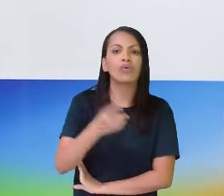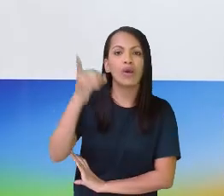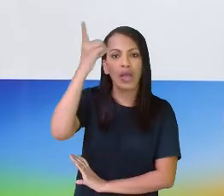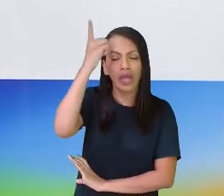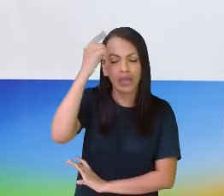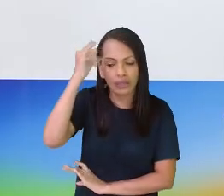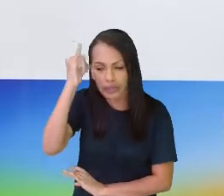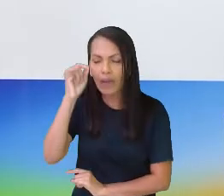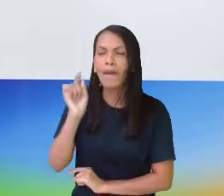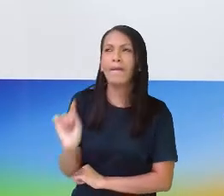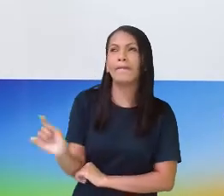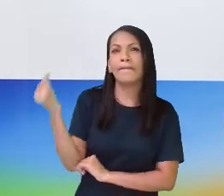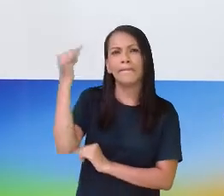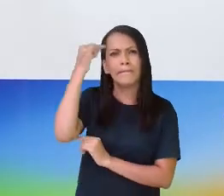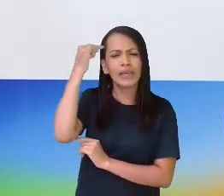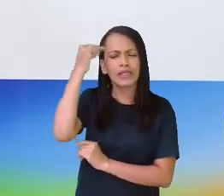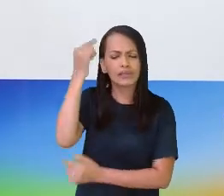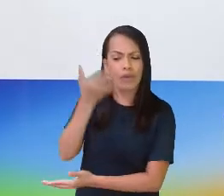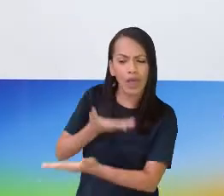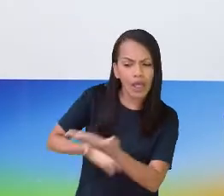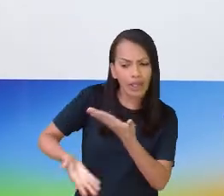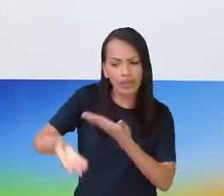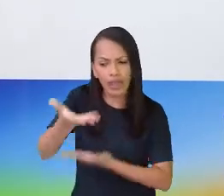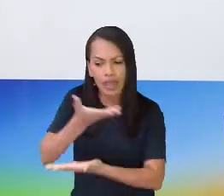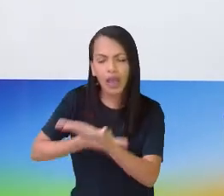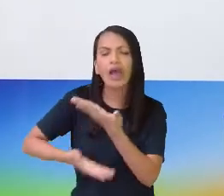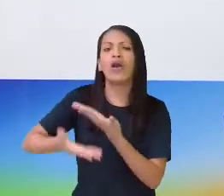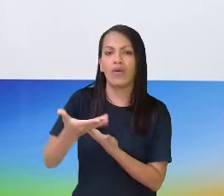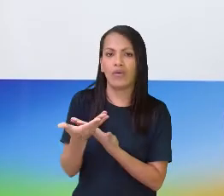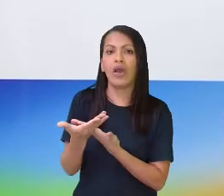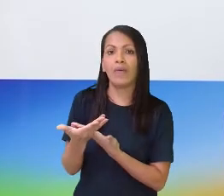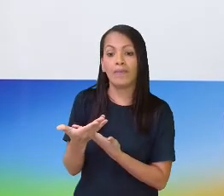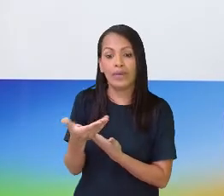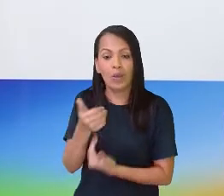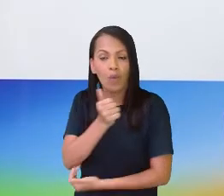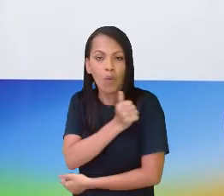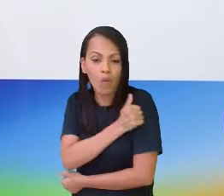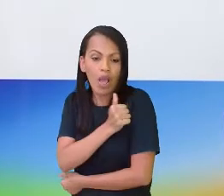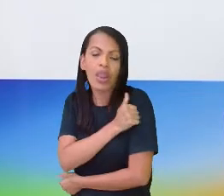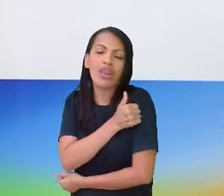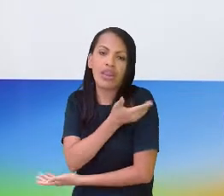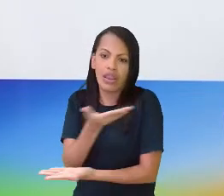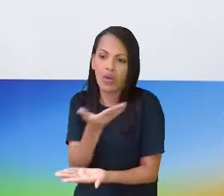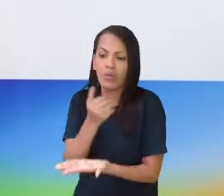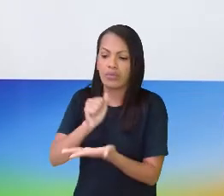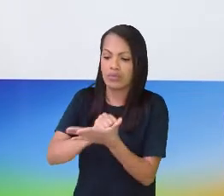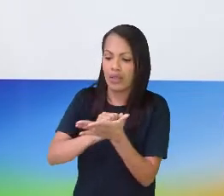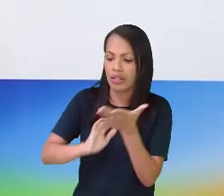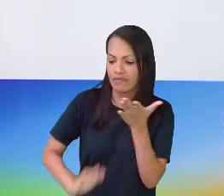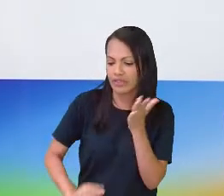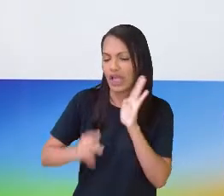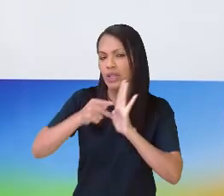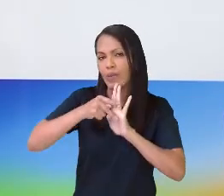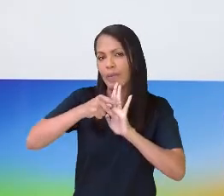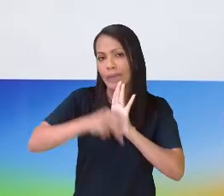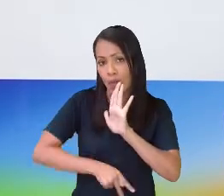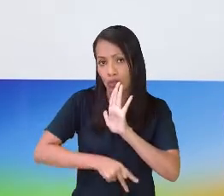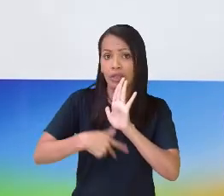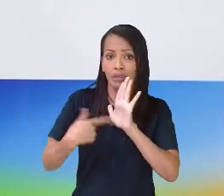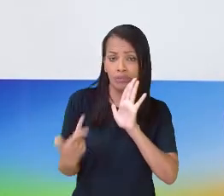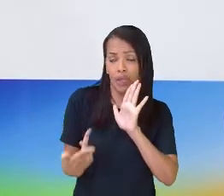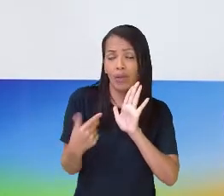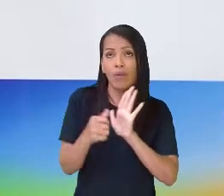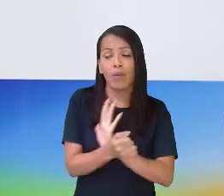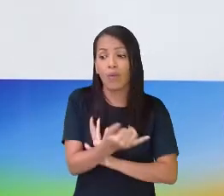aprendizagem, quando eu penso nas interações que eu vou propiciar para esse estudante durante uma atividade, durante um projeto, né?